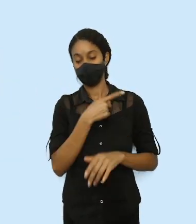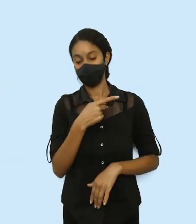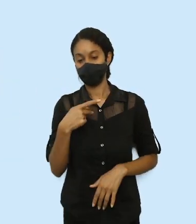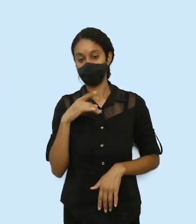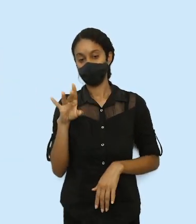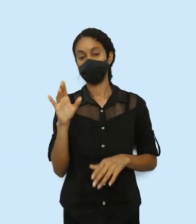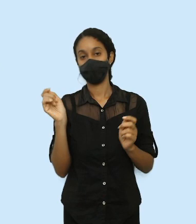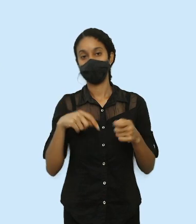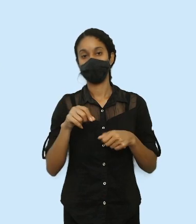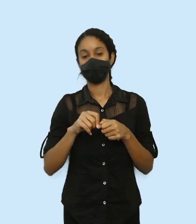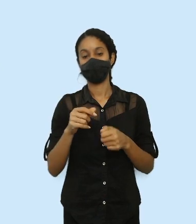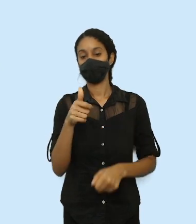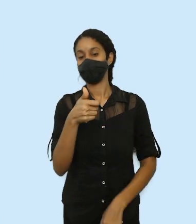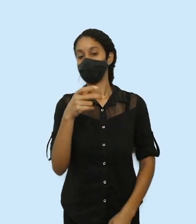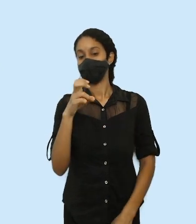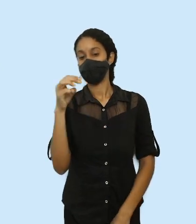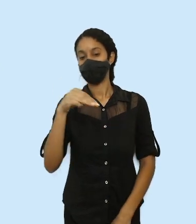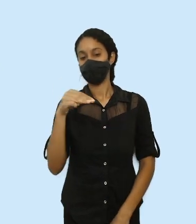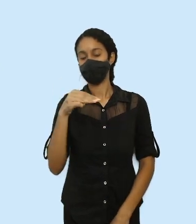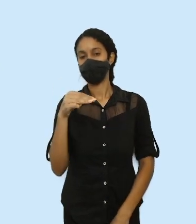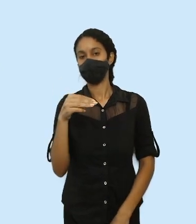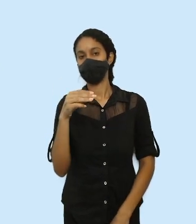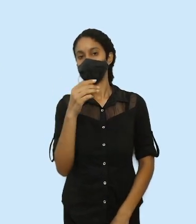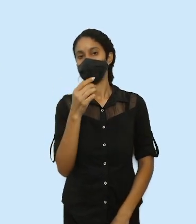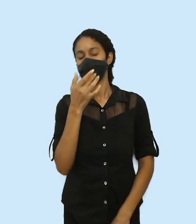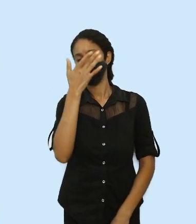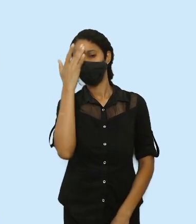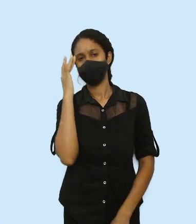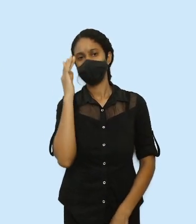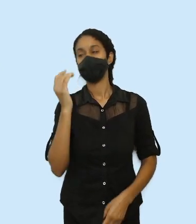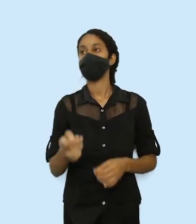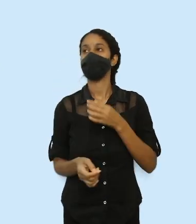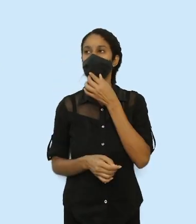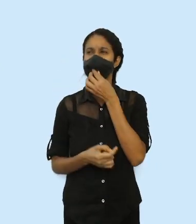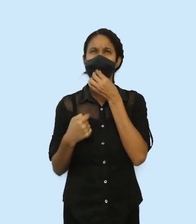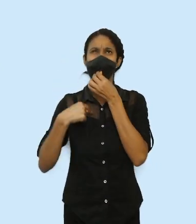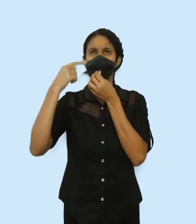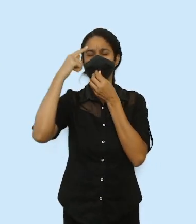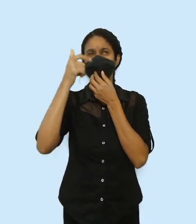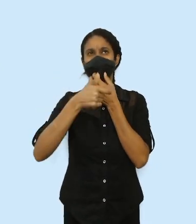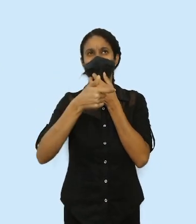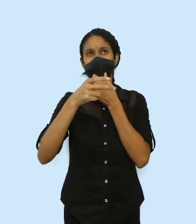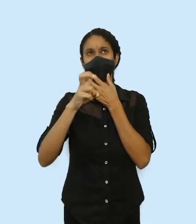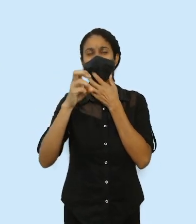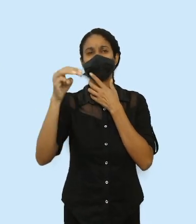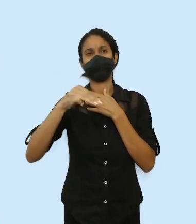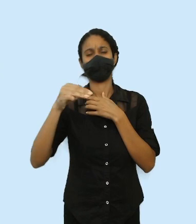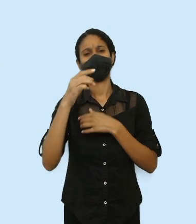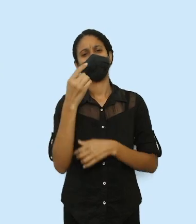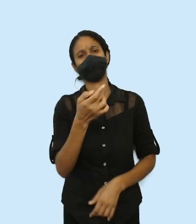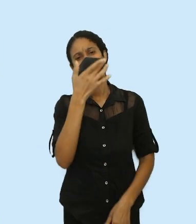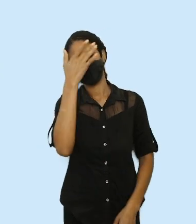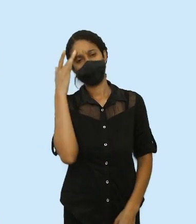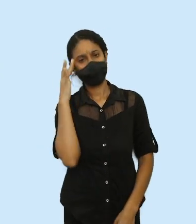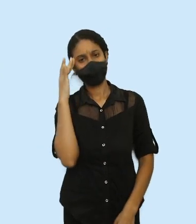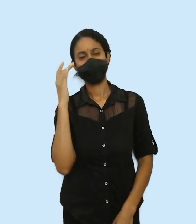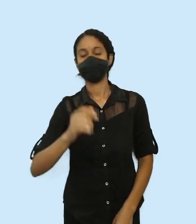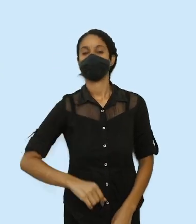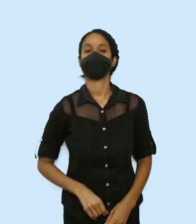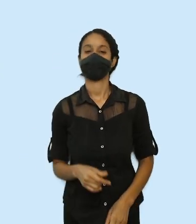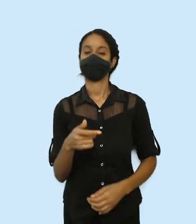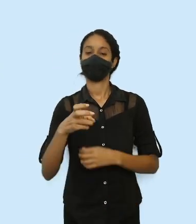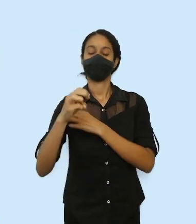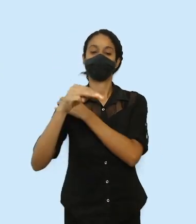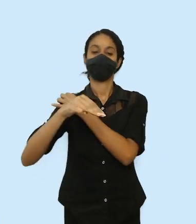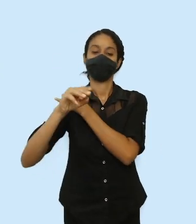pode passar 15 minutos com cada paciente. Aí eu fiquei pensando, 15 minutos com cada paciente é just in time, né? Então, 15 minutos com